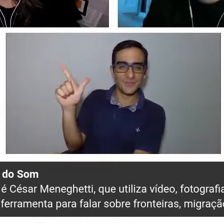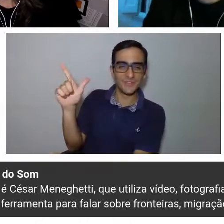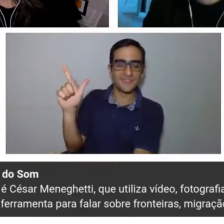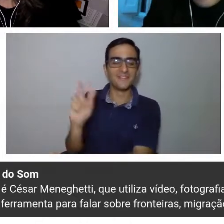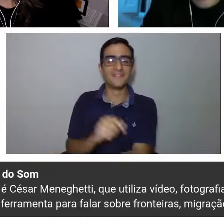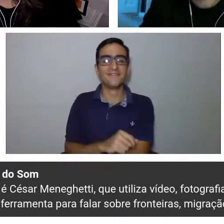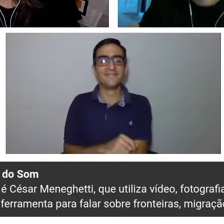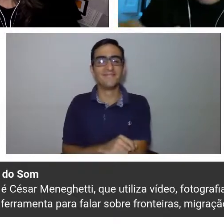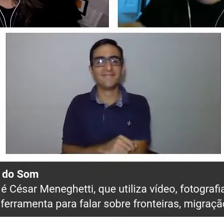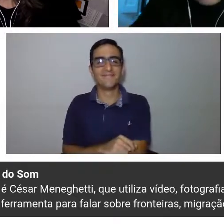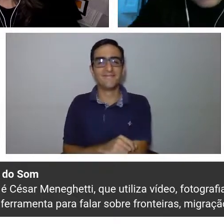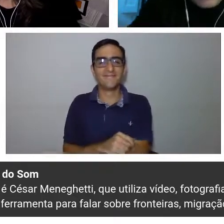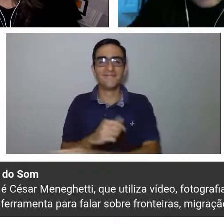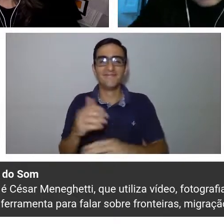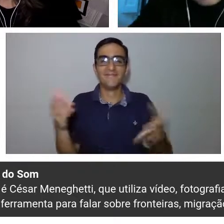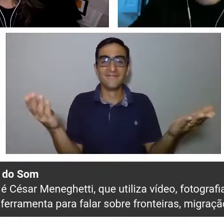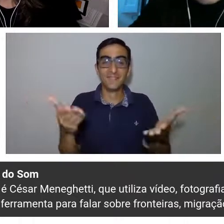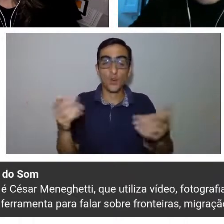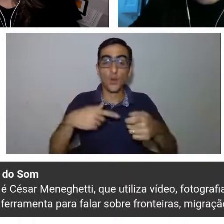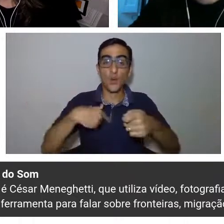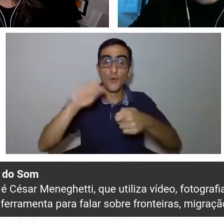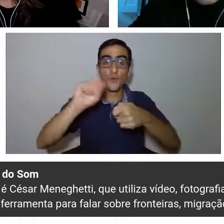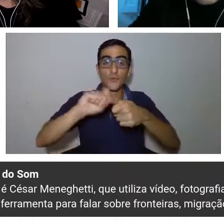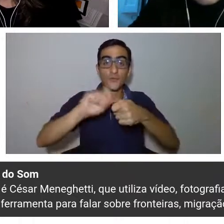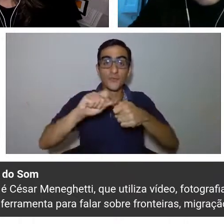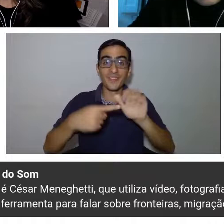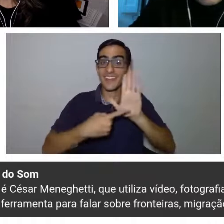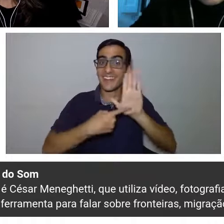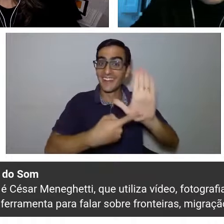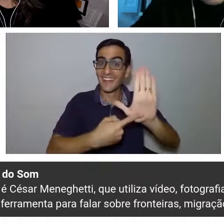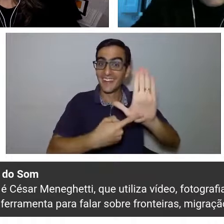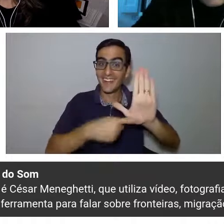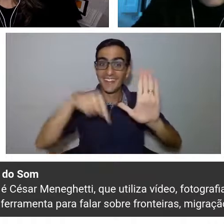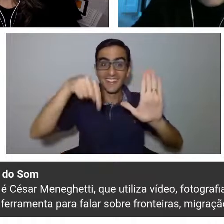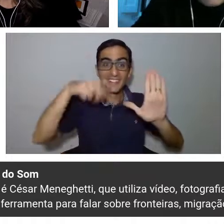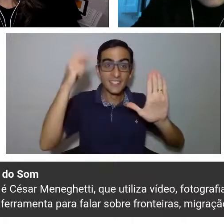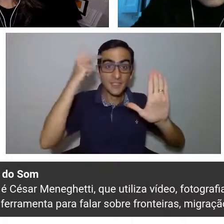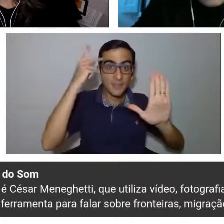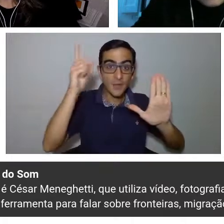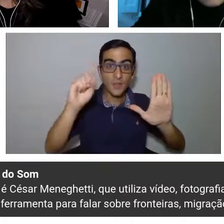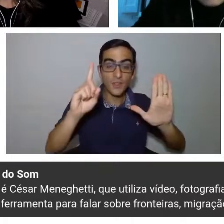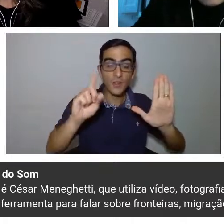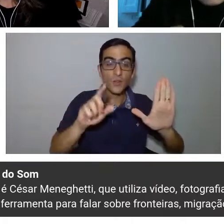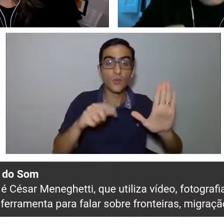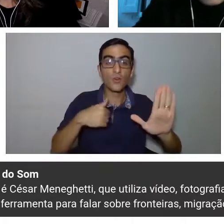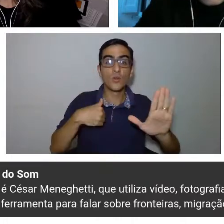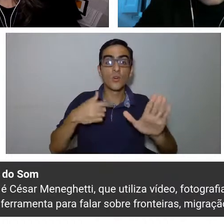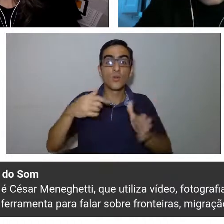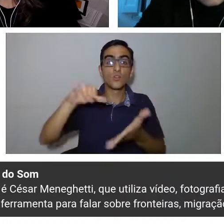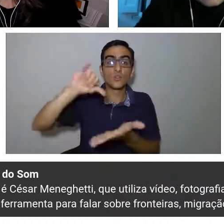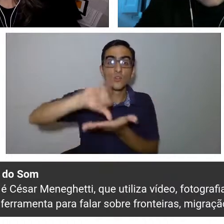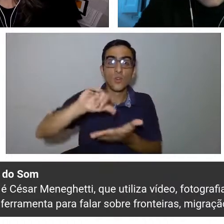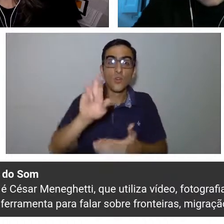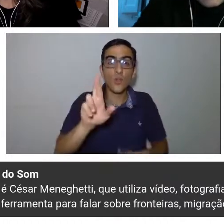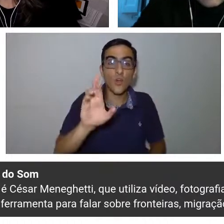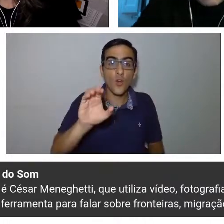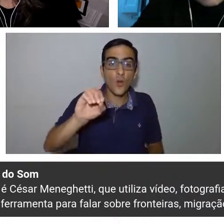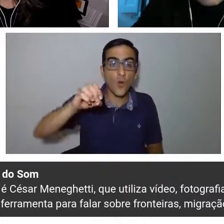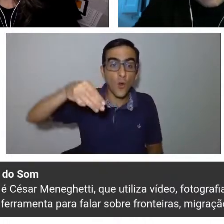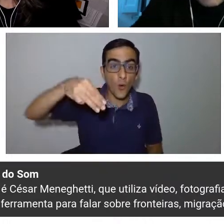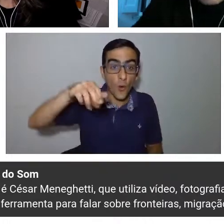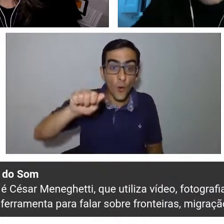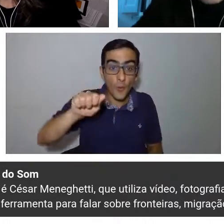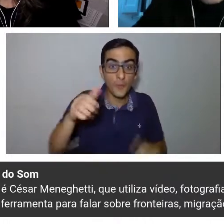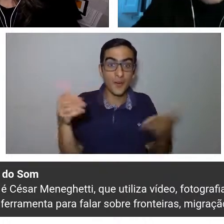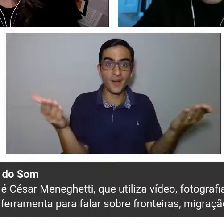tô. Hoje eu fiz uma apresentação. Eu não tô em São Paulo agora, eu tô em Roma. Fiz uma apresentação de uma